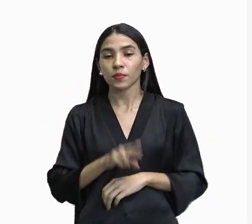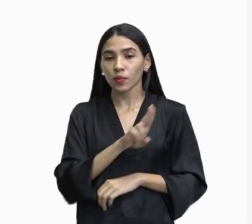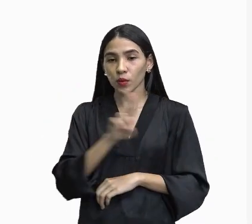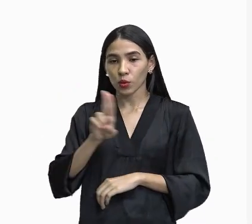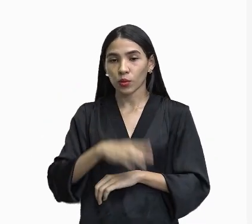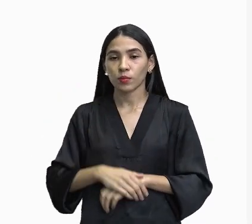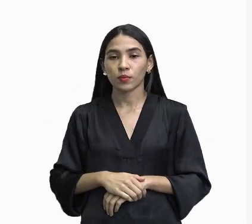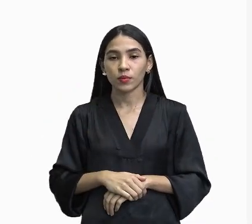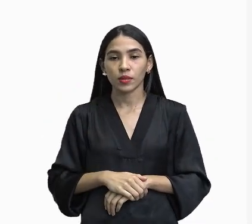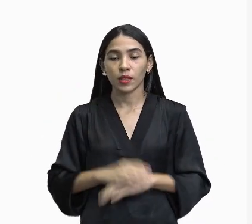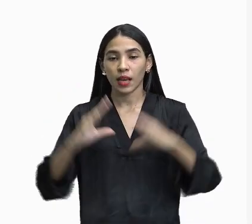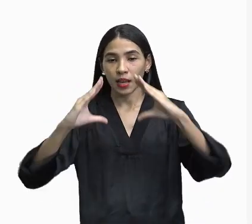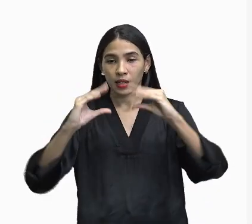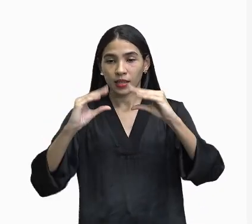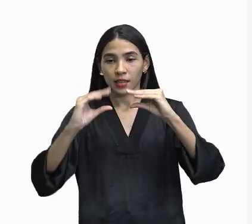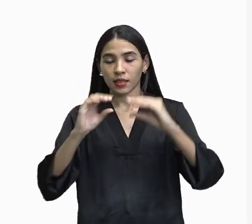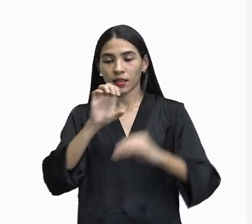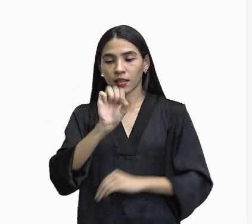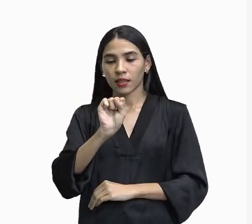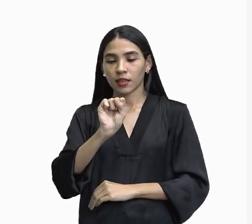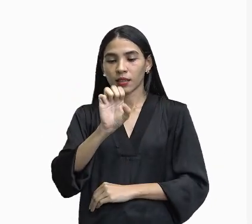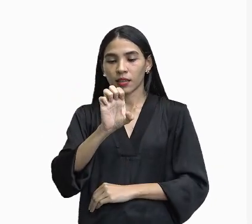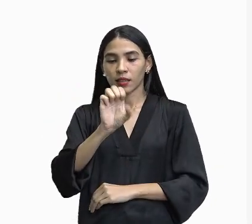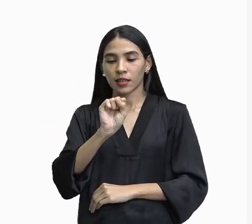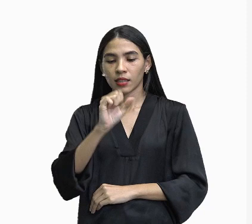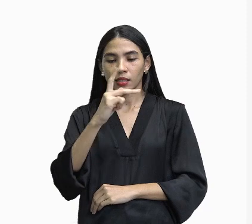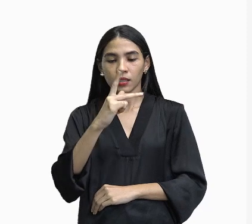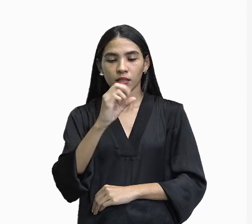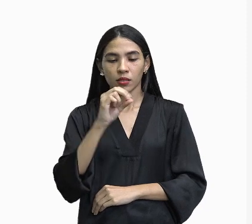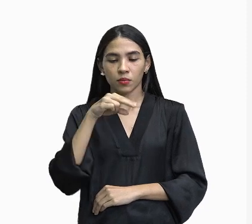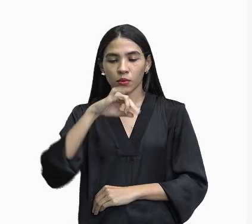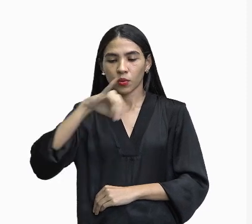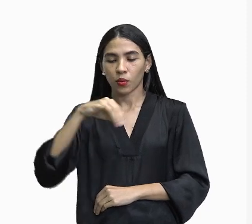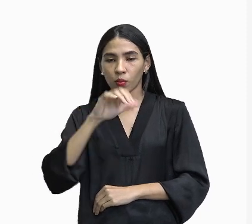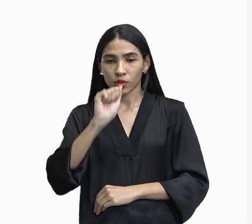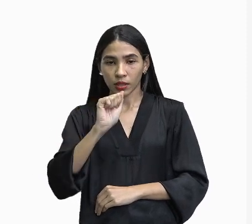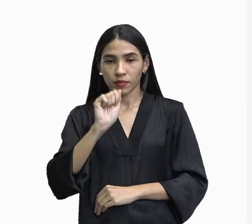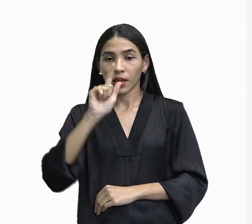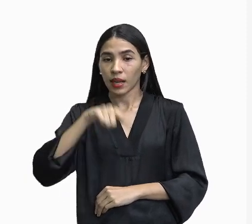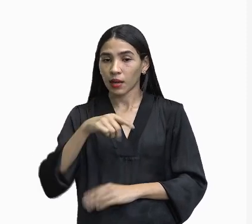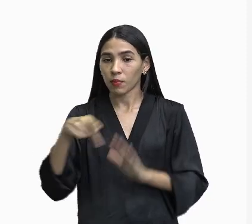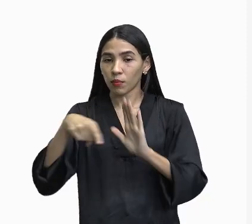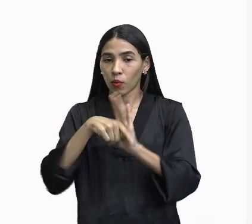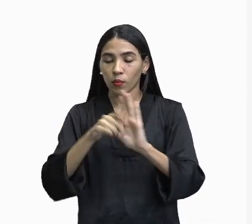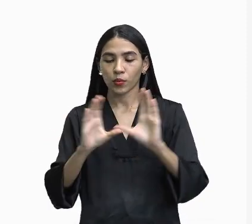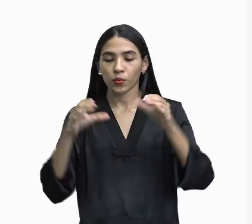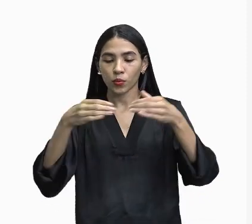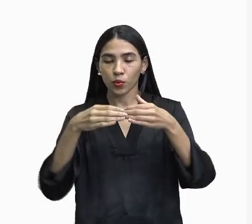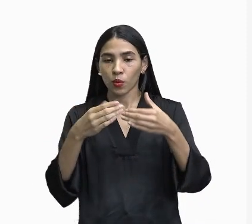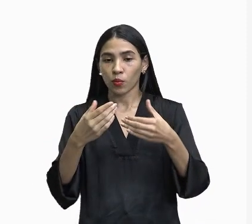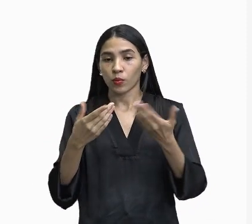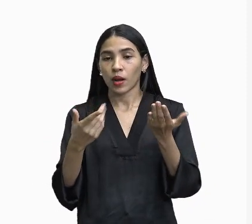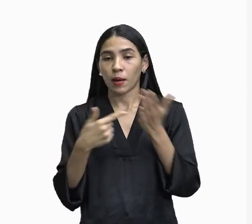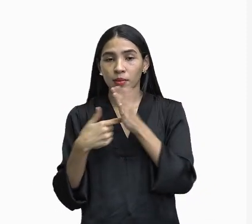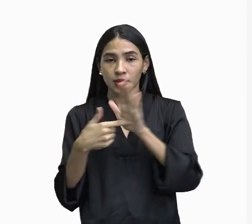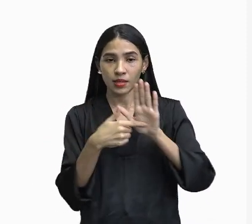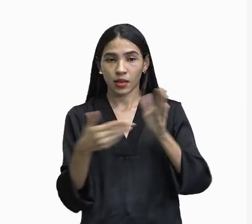chama uma esponja. Essa esponja ela vai fazer parte de um grupo que a gente vai começar a apresentar agora.